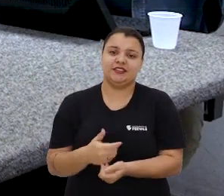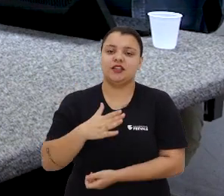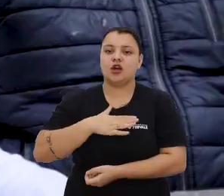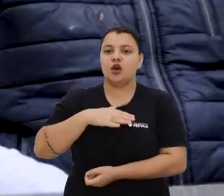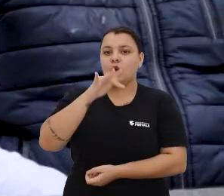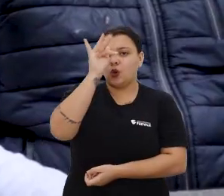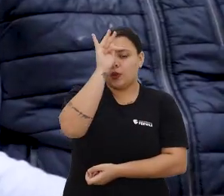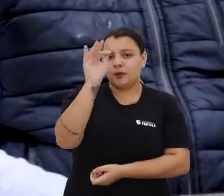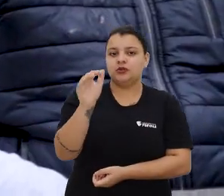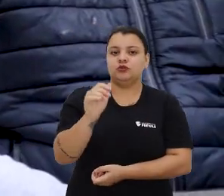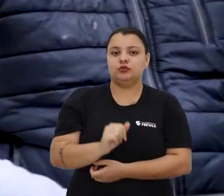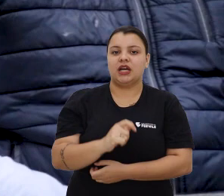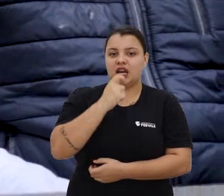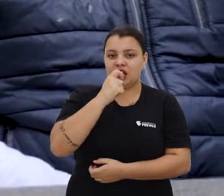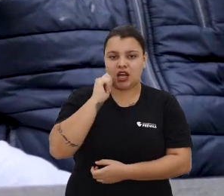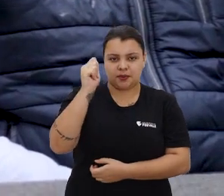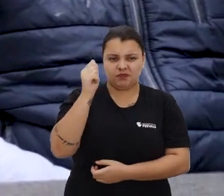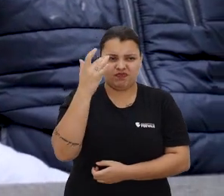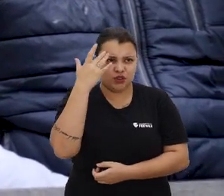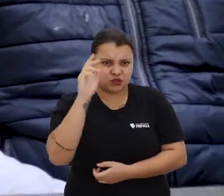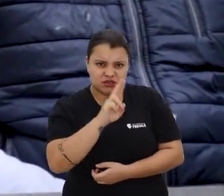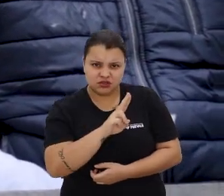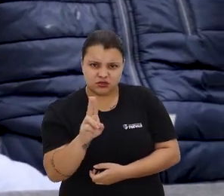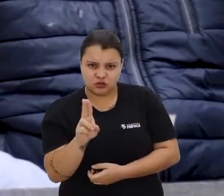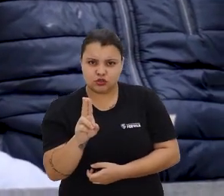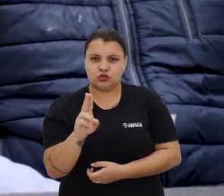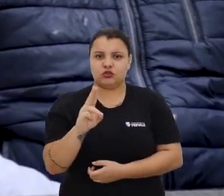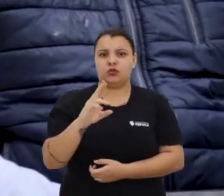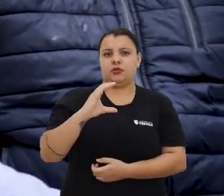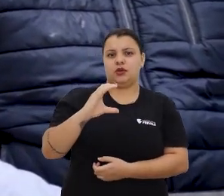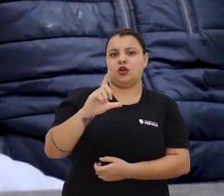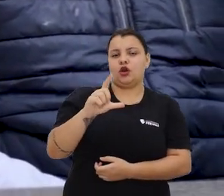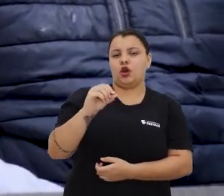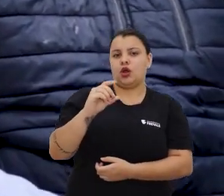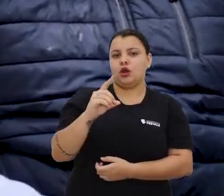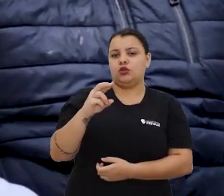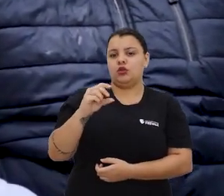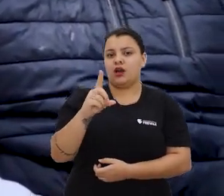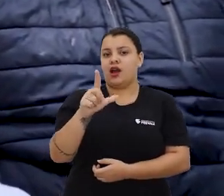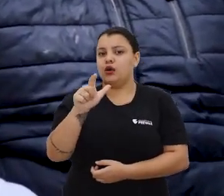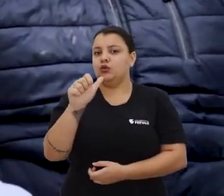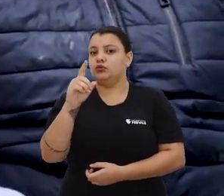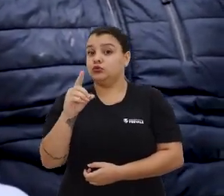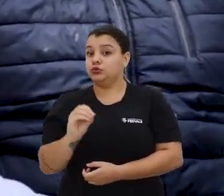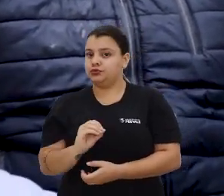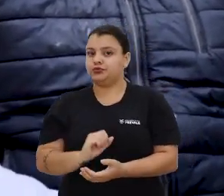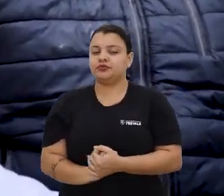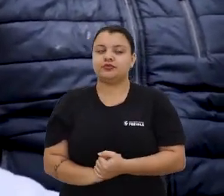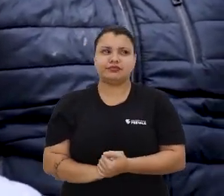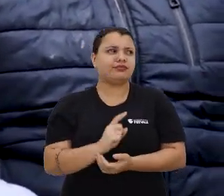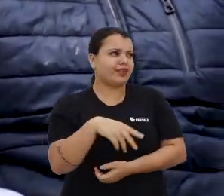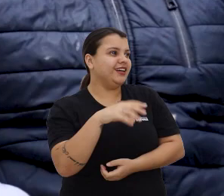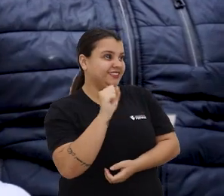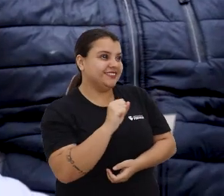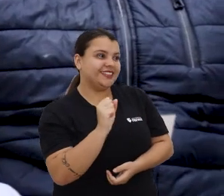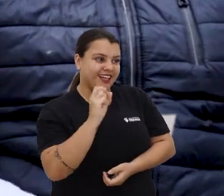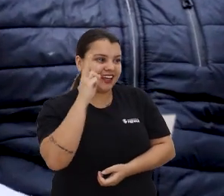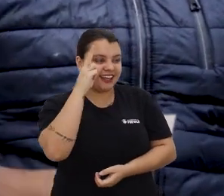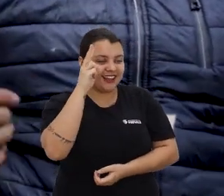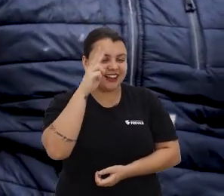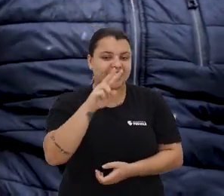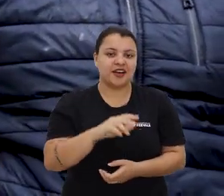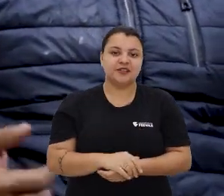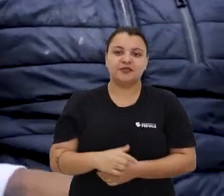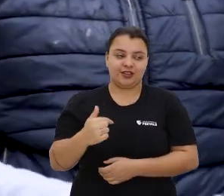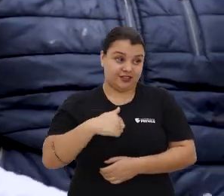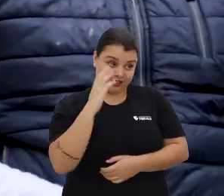ele era árbitro de futebol, não sei se tu vai daqui a pouco lembrar dele, Clodoaldo. Claro, Clodoaldo Oliveira, uma Isso referência aí, na década aí. de 80. Isso